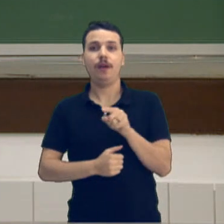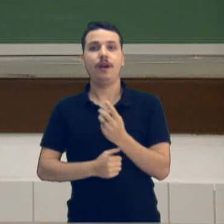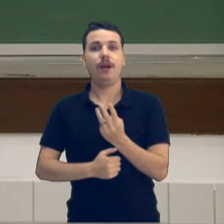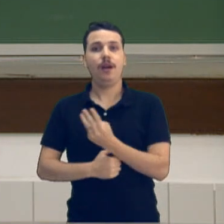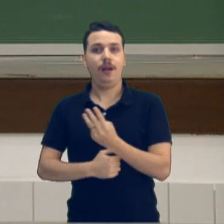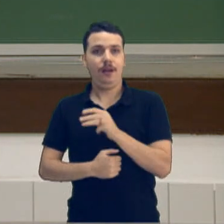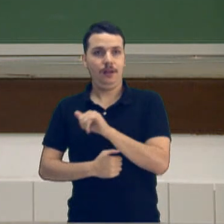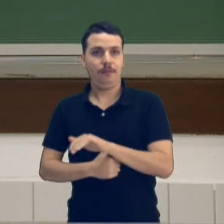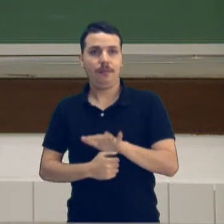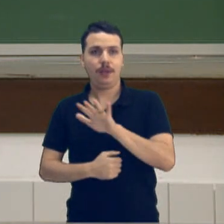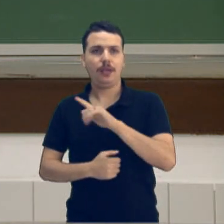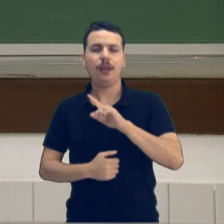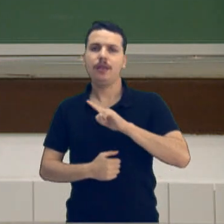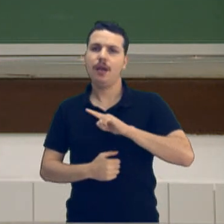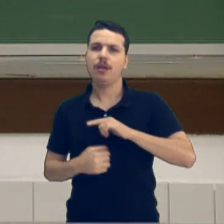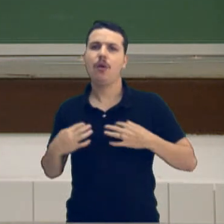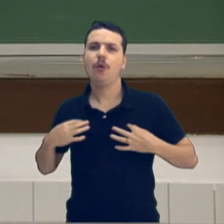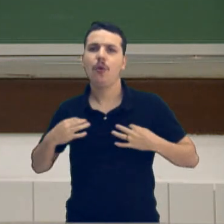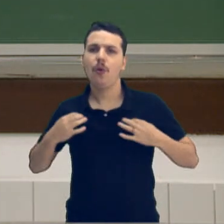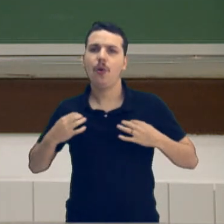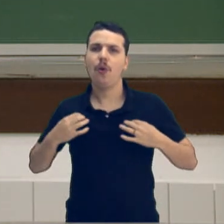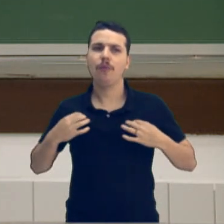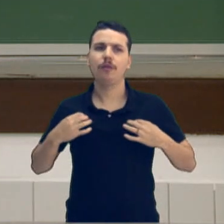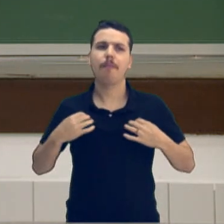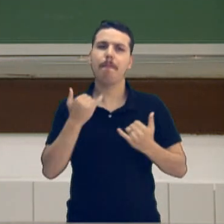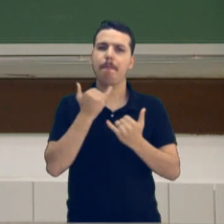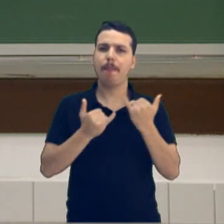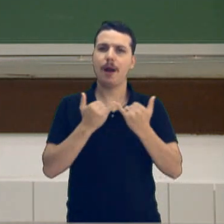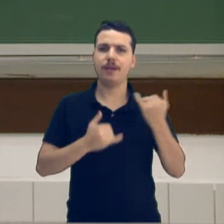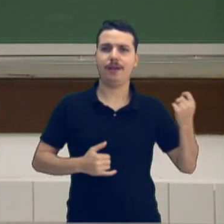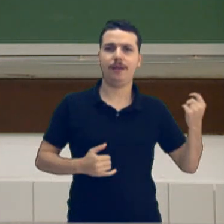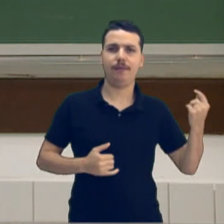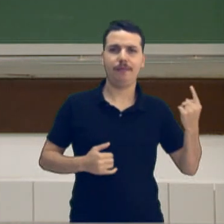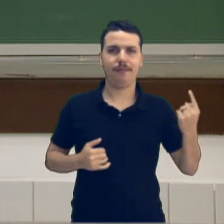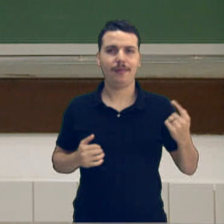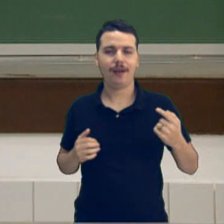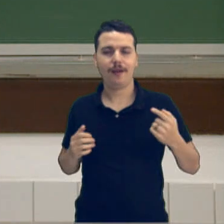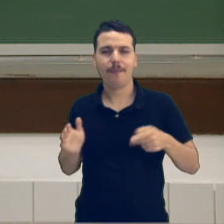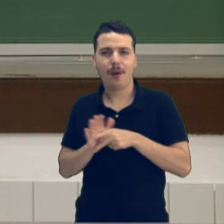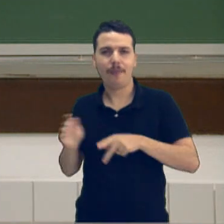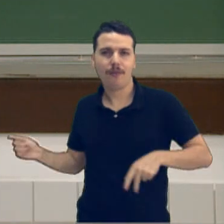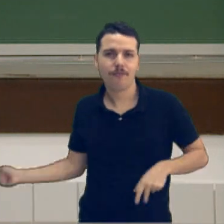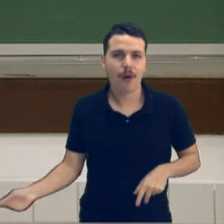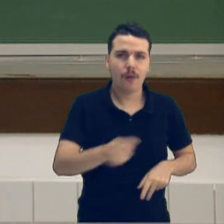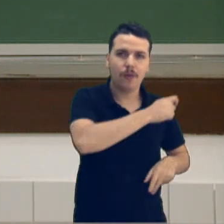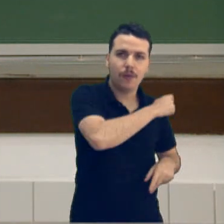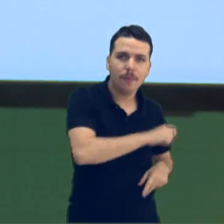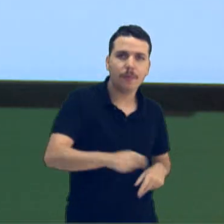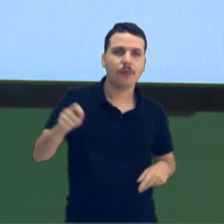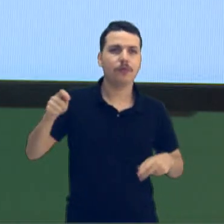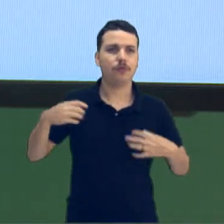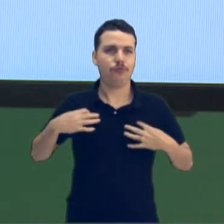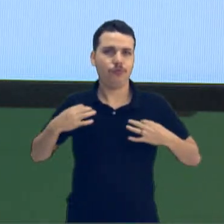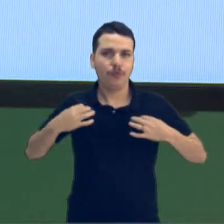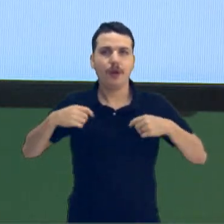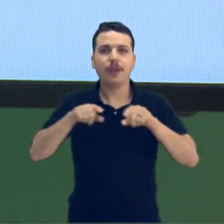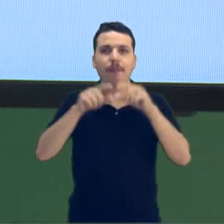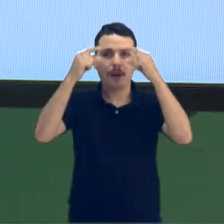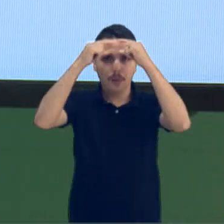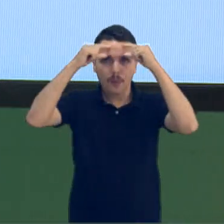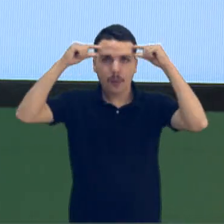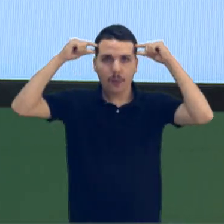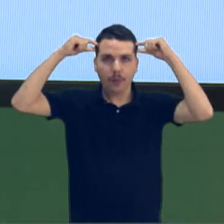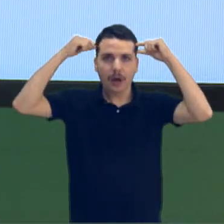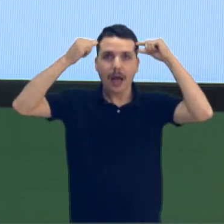nós temos também uma roupa, vestimenta muito parecida com a do tênis de campo, também com a faixa para proteger quanto